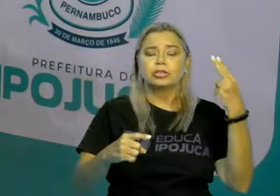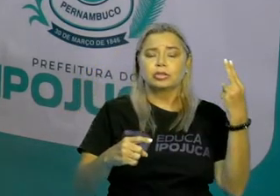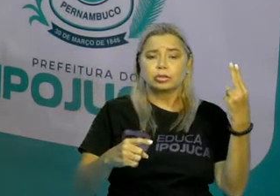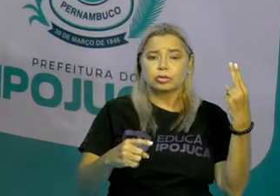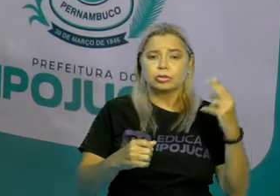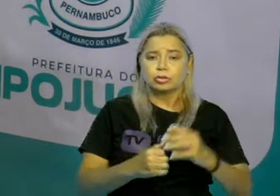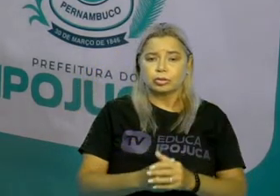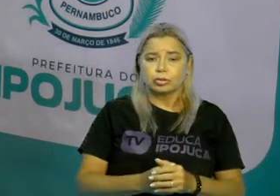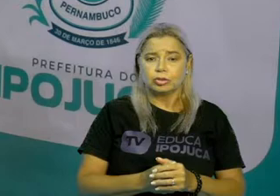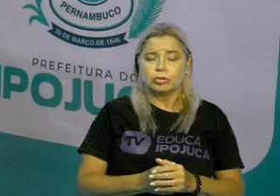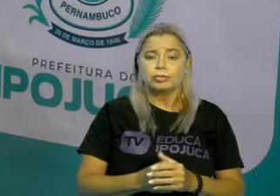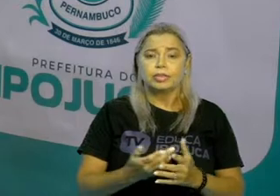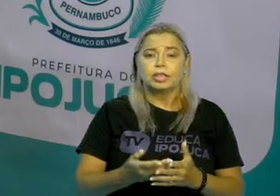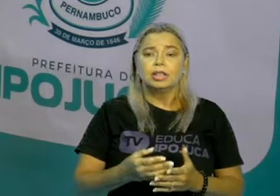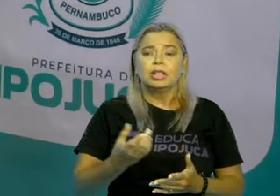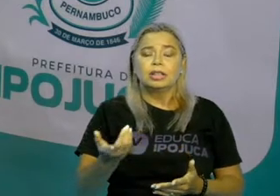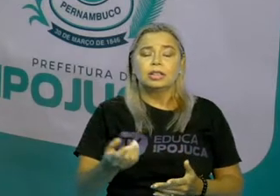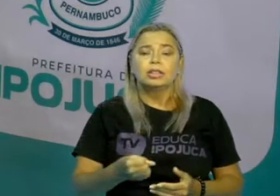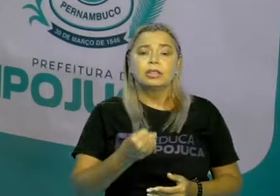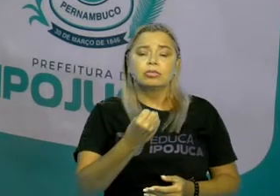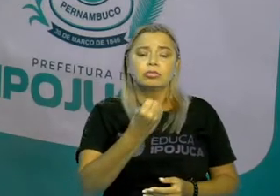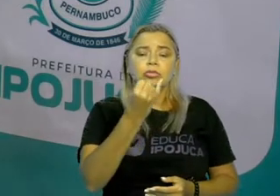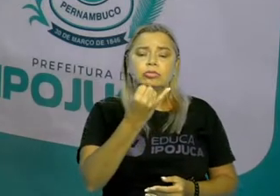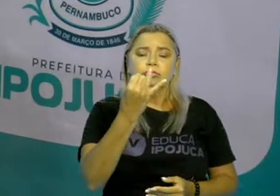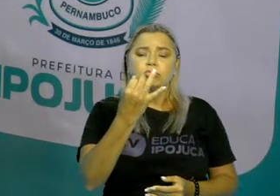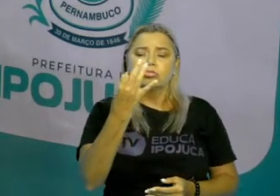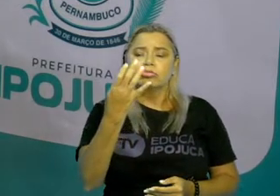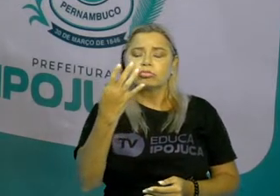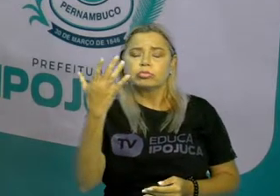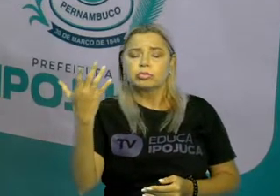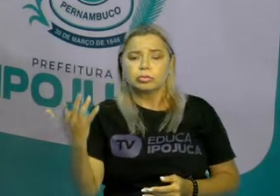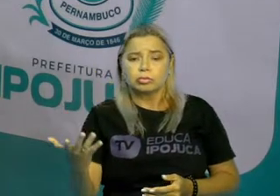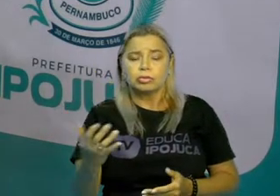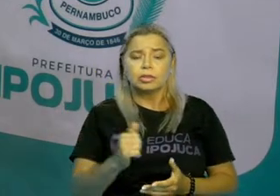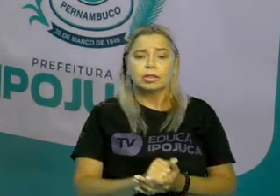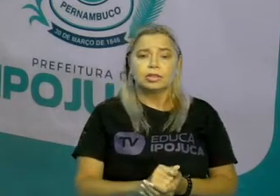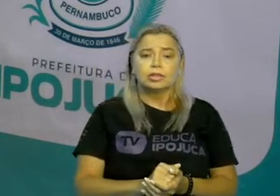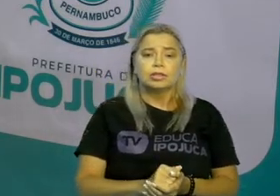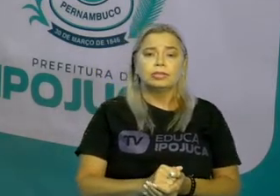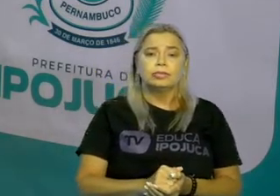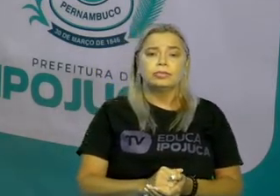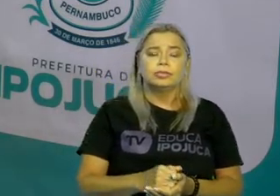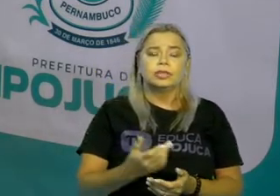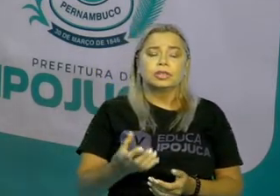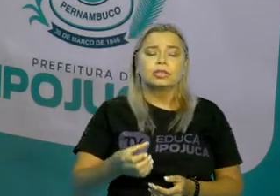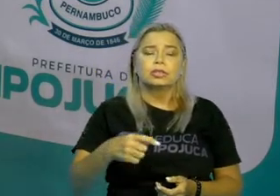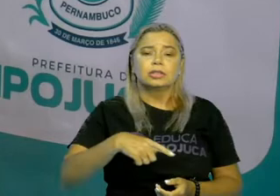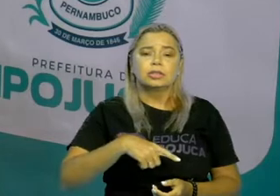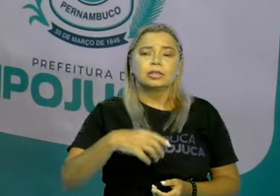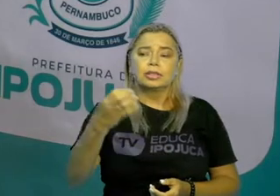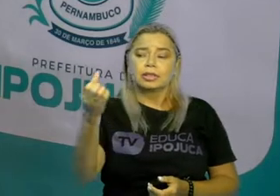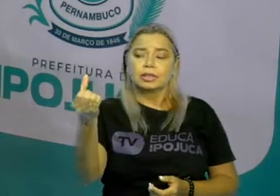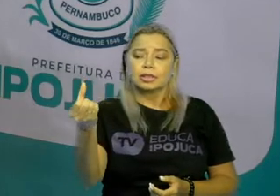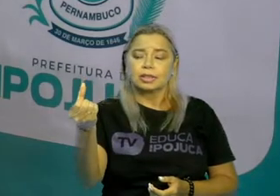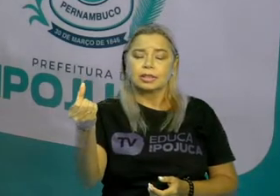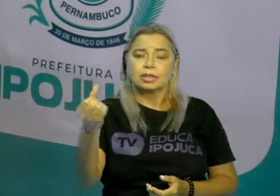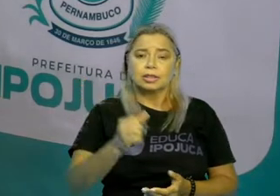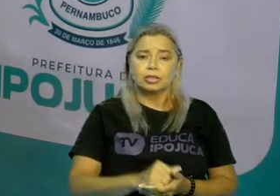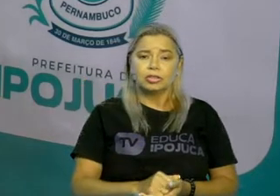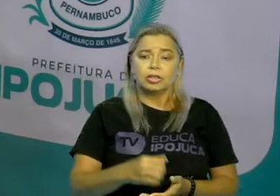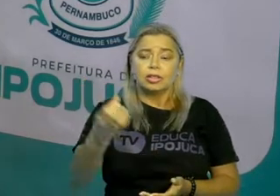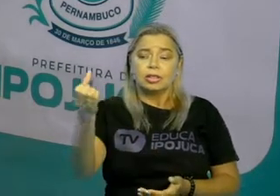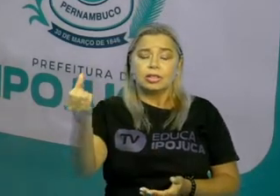souber, eu posso contar. Se eu já tenho 4, 5, 6. Então, aqui eu já tenho 6. 6 com